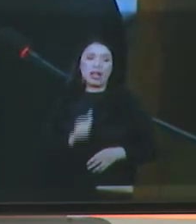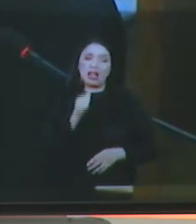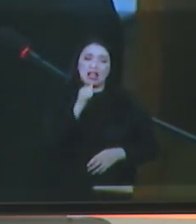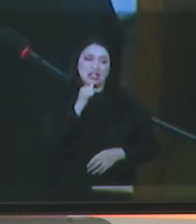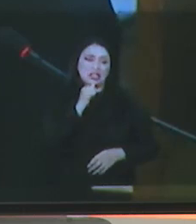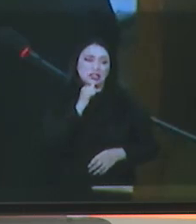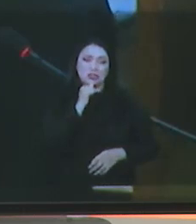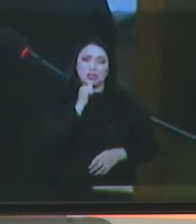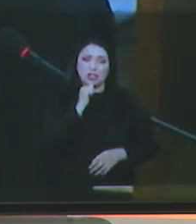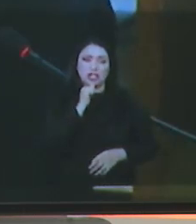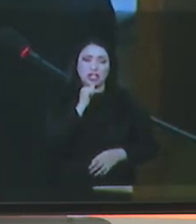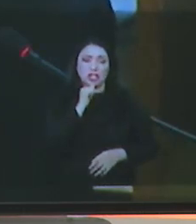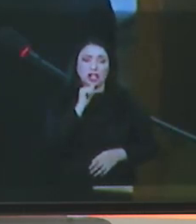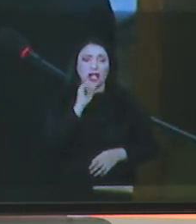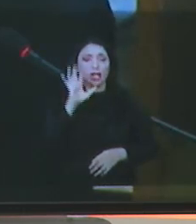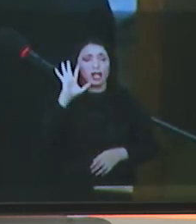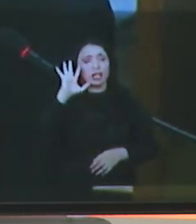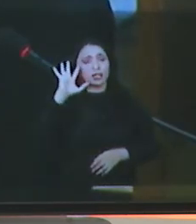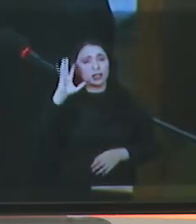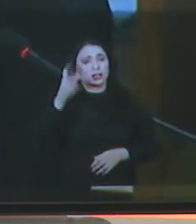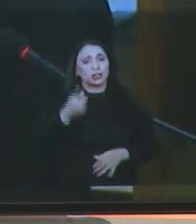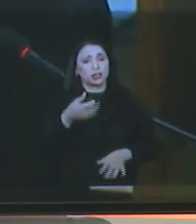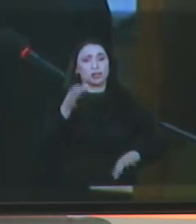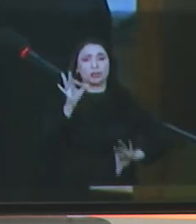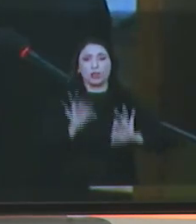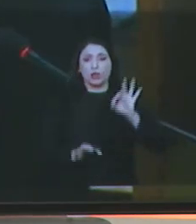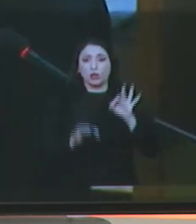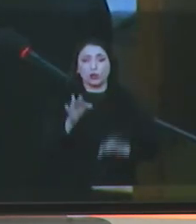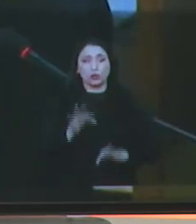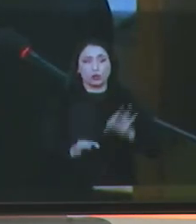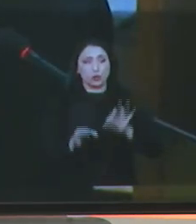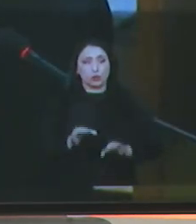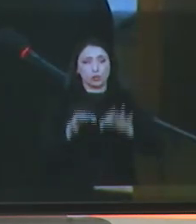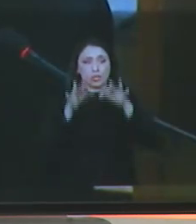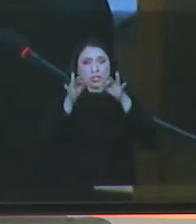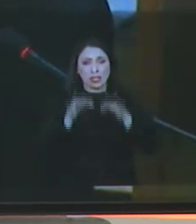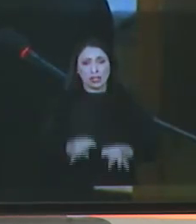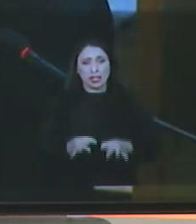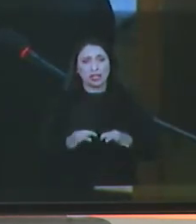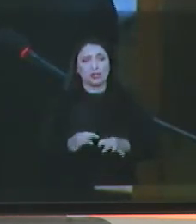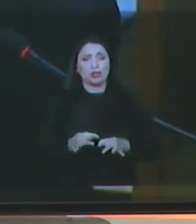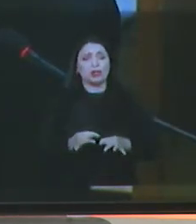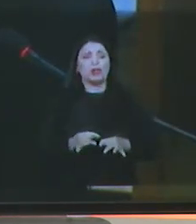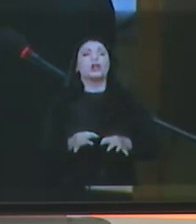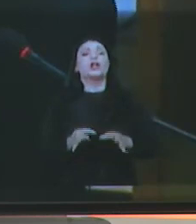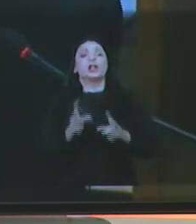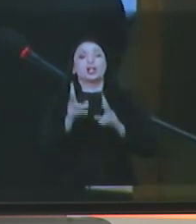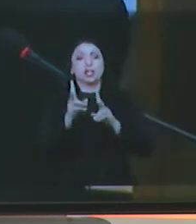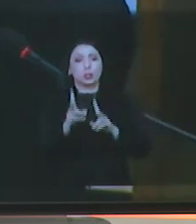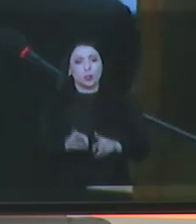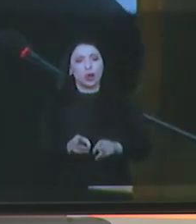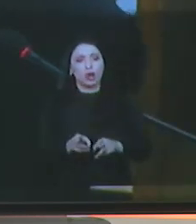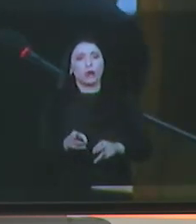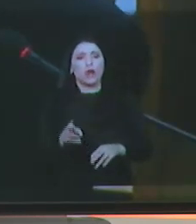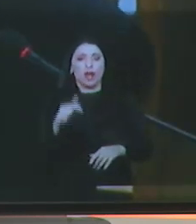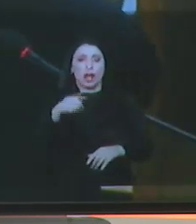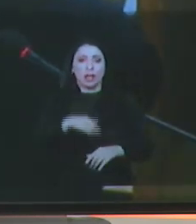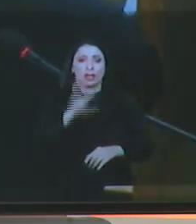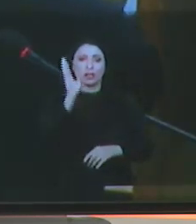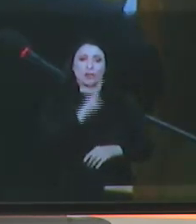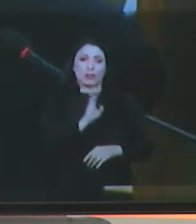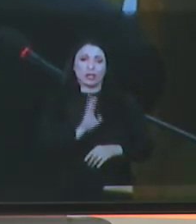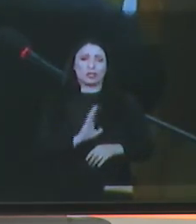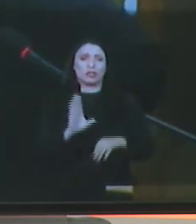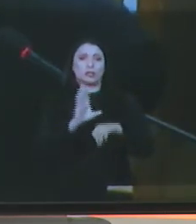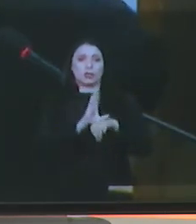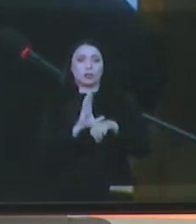população à margem da sociedade. É um absurdo, mas é isso que acontece na prática. Não era a ideia do legislador. E ainda o seu Dias Toffoli